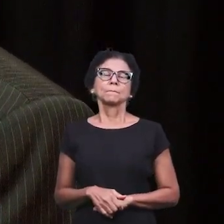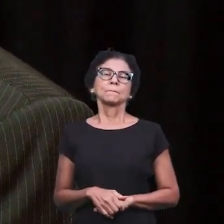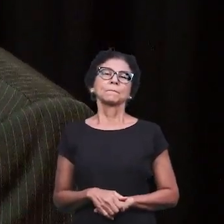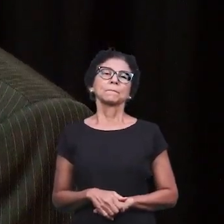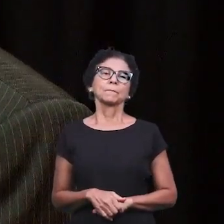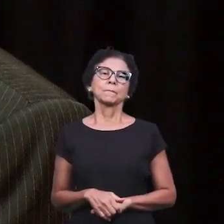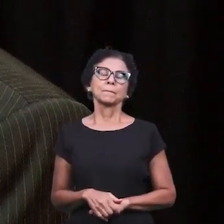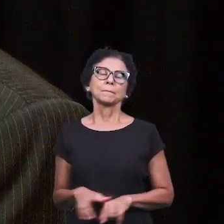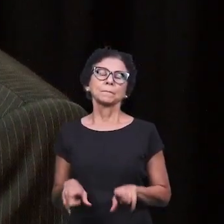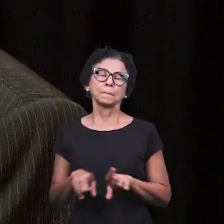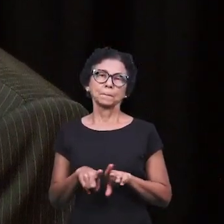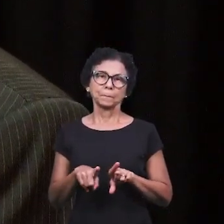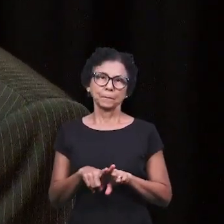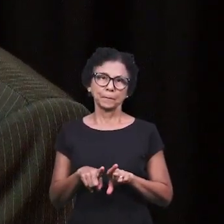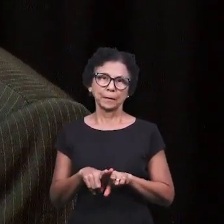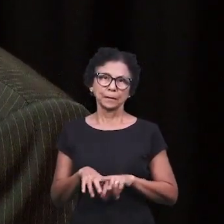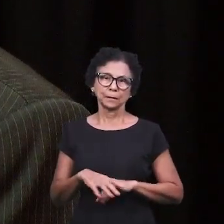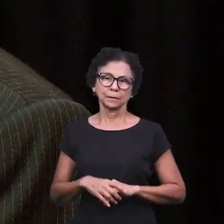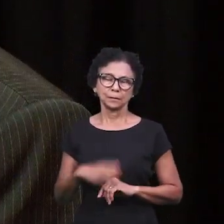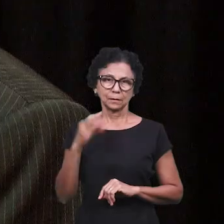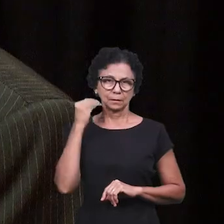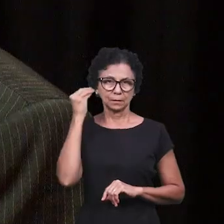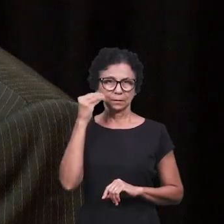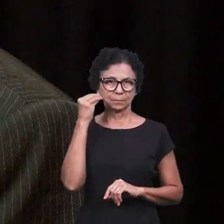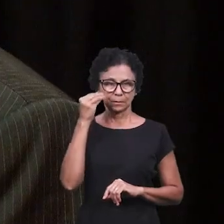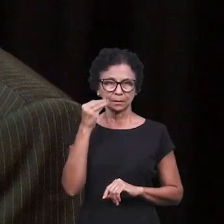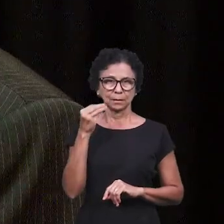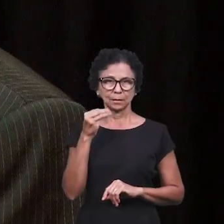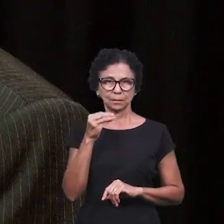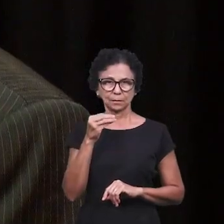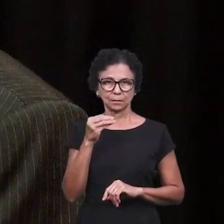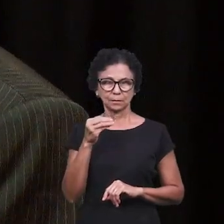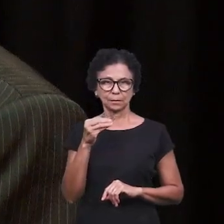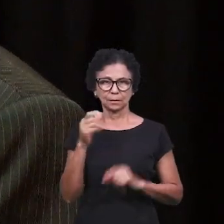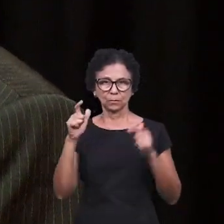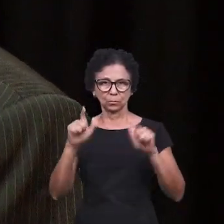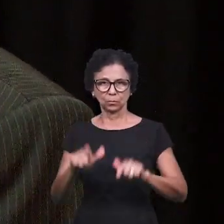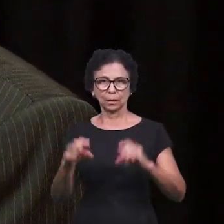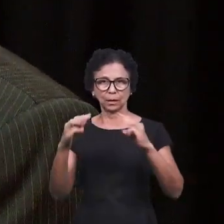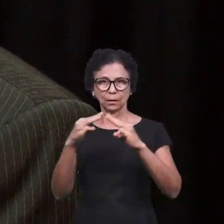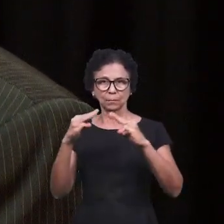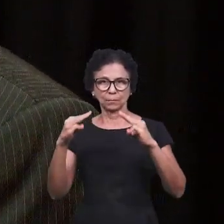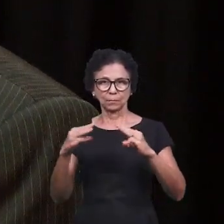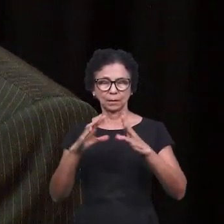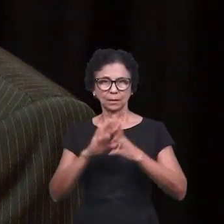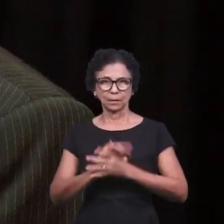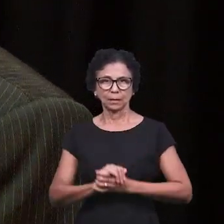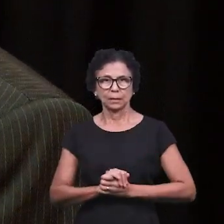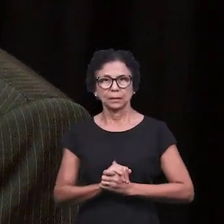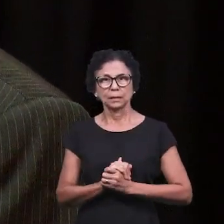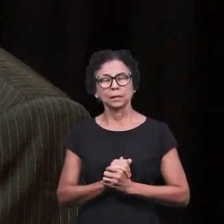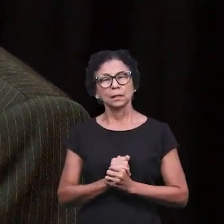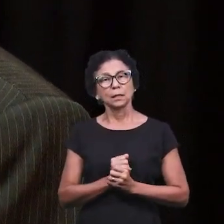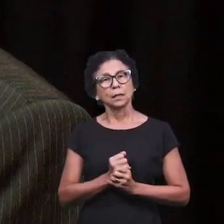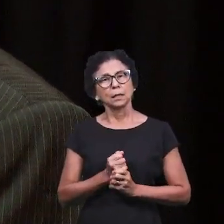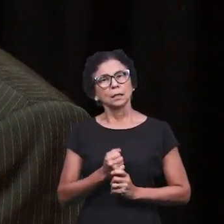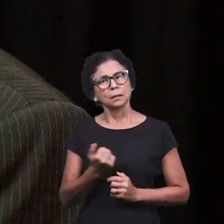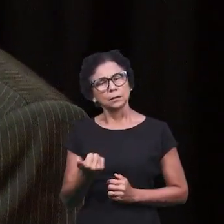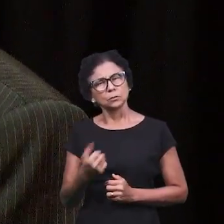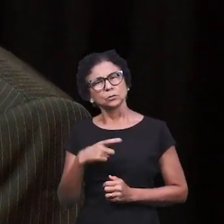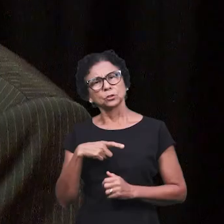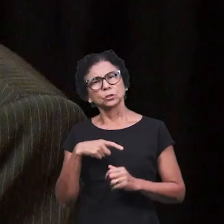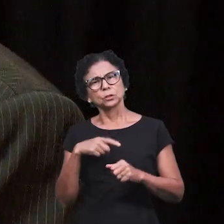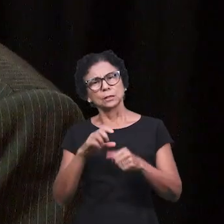interessante aqui, Júlio, até deixei aqui destacado como uma experiência no Manaim, Sim. que havia, além